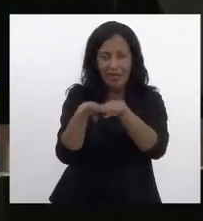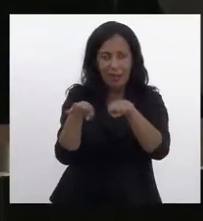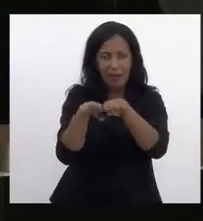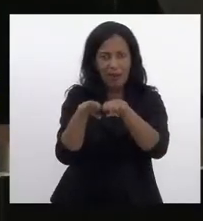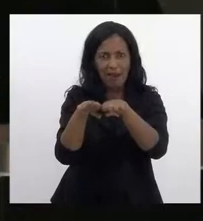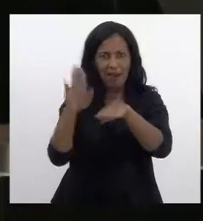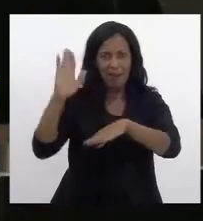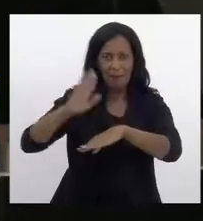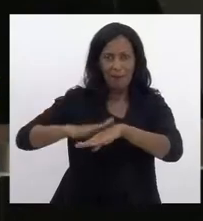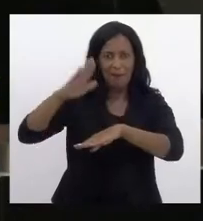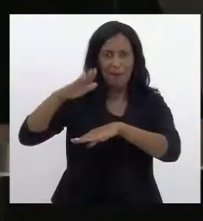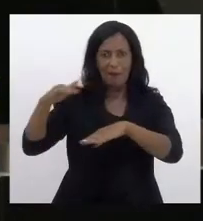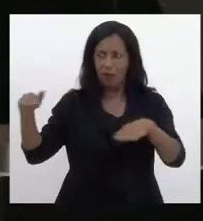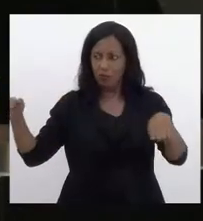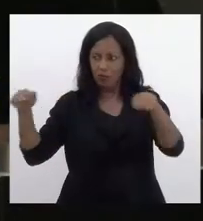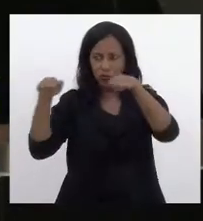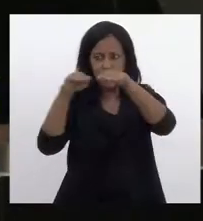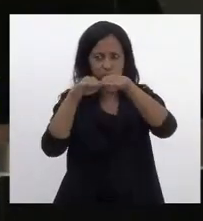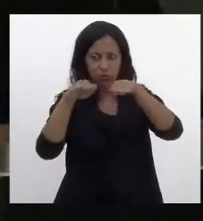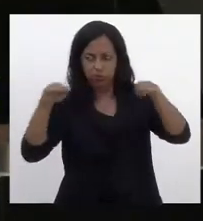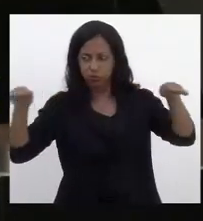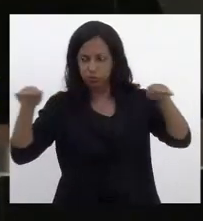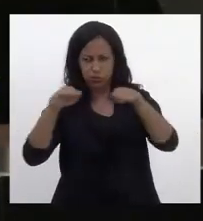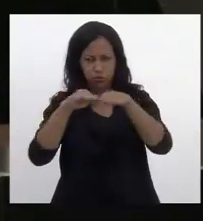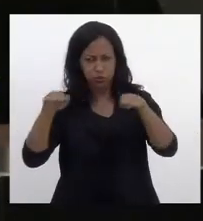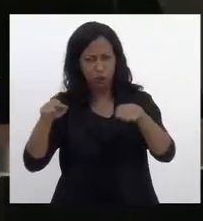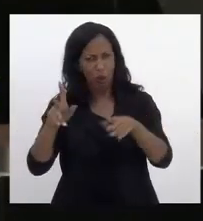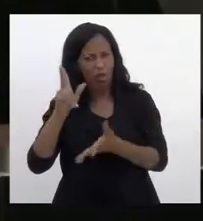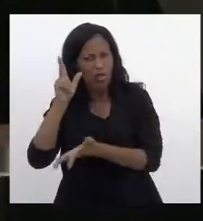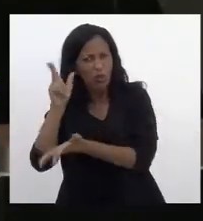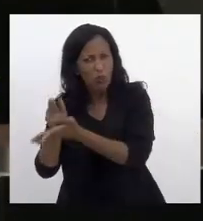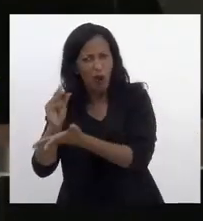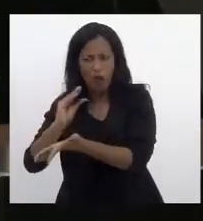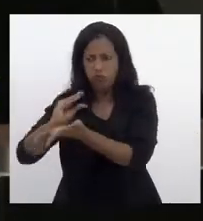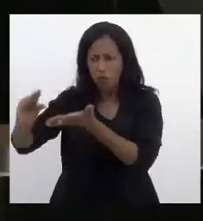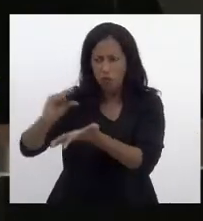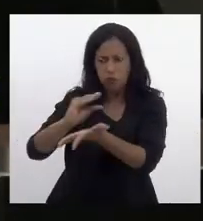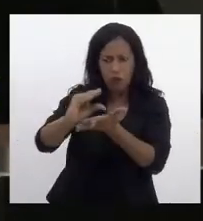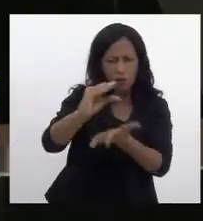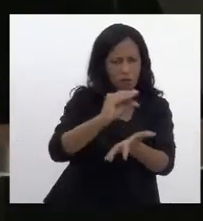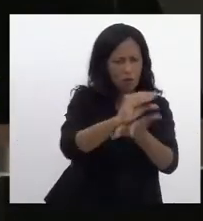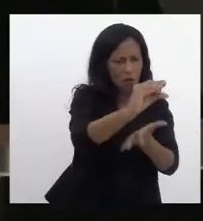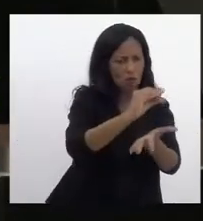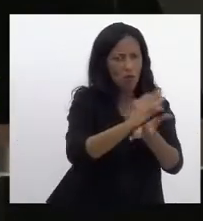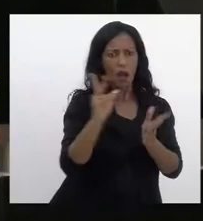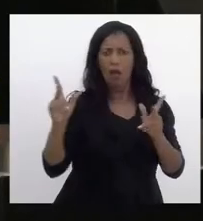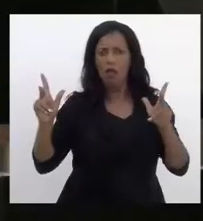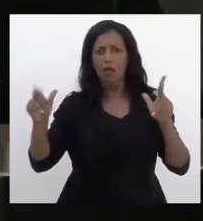mais, igualitando todos com a mesma gratificação.